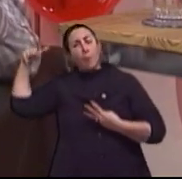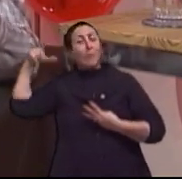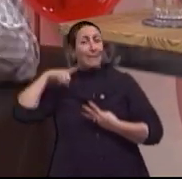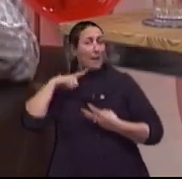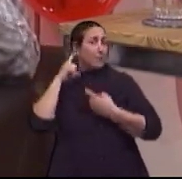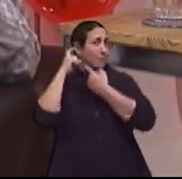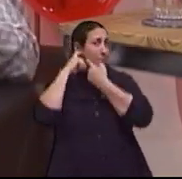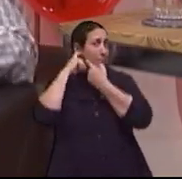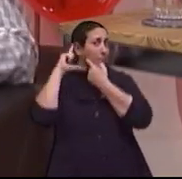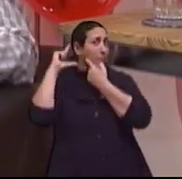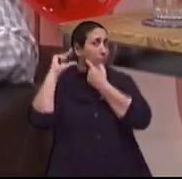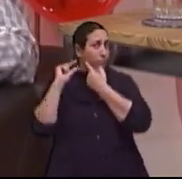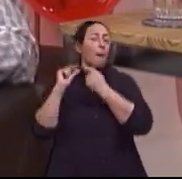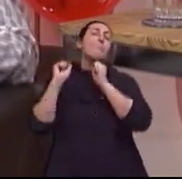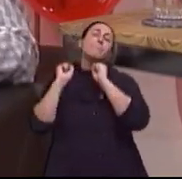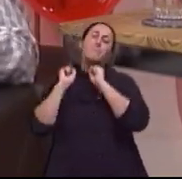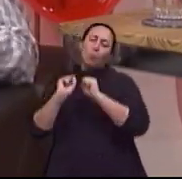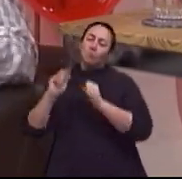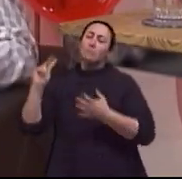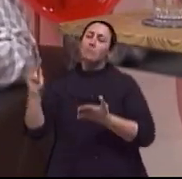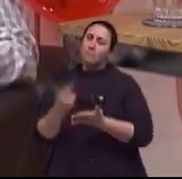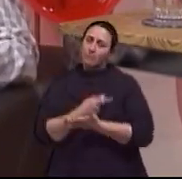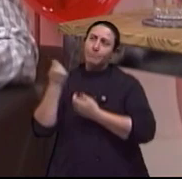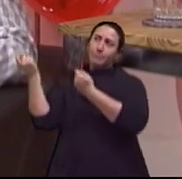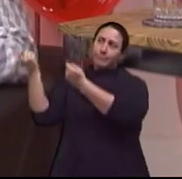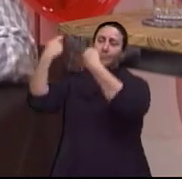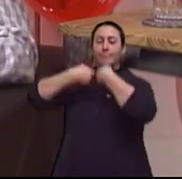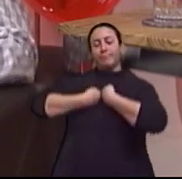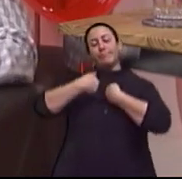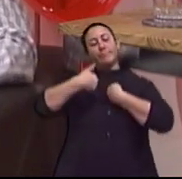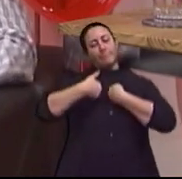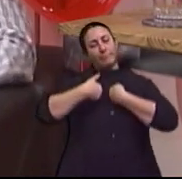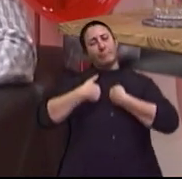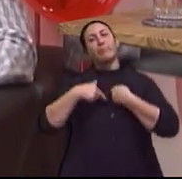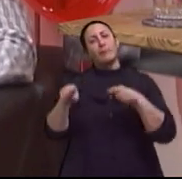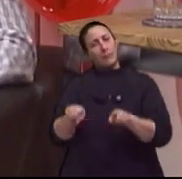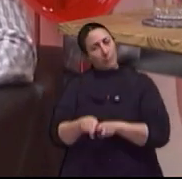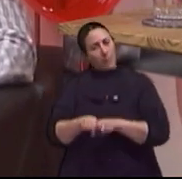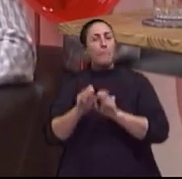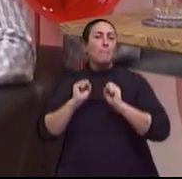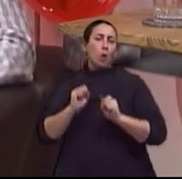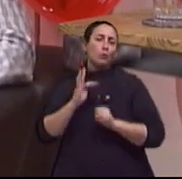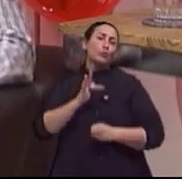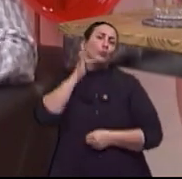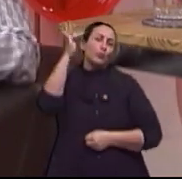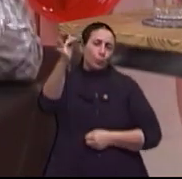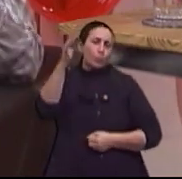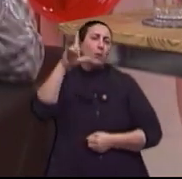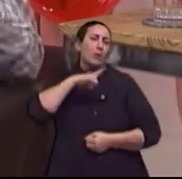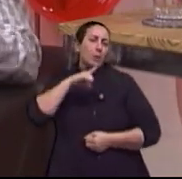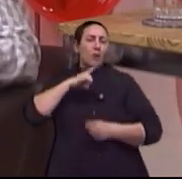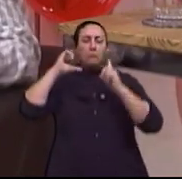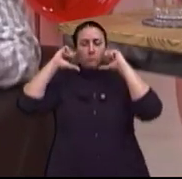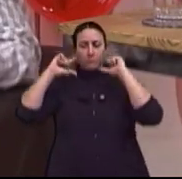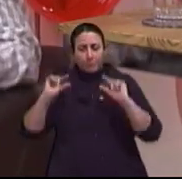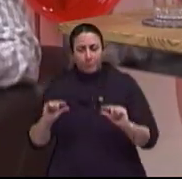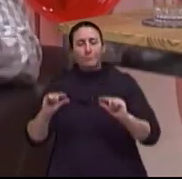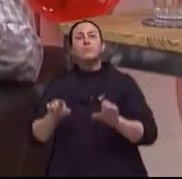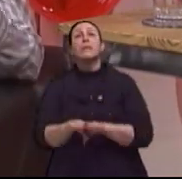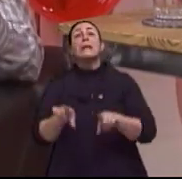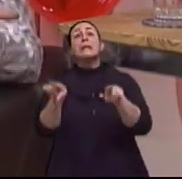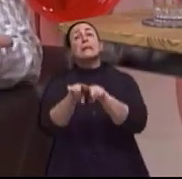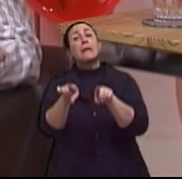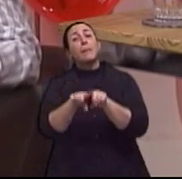problema auditivo provavelmente eu tenho uma genética que vai propiciar que eu também tenho uma perda maior tem a questão da